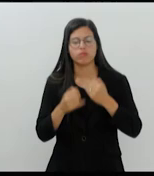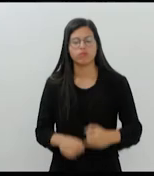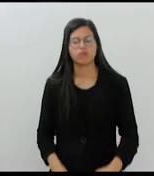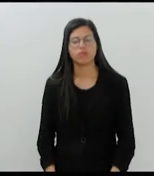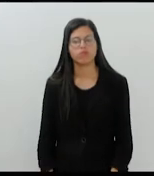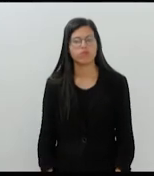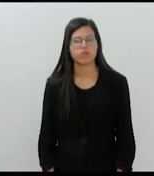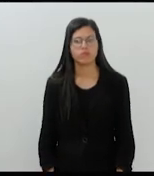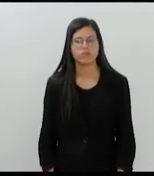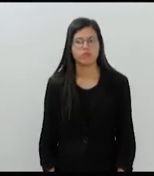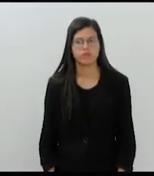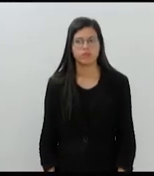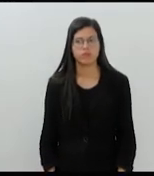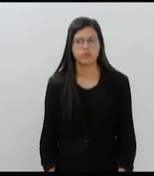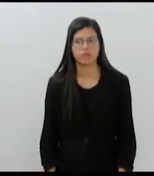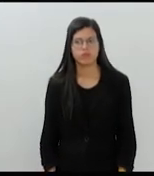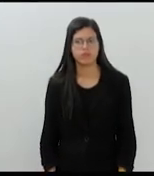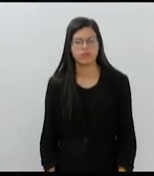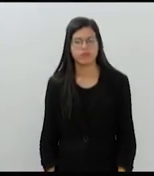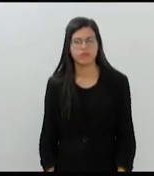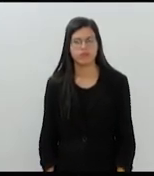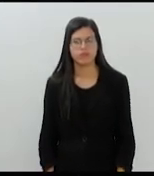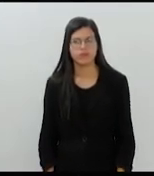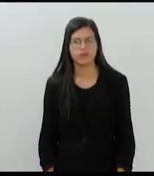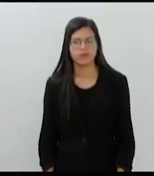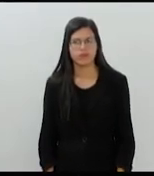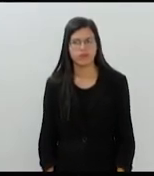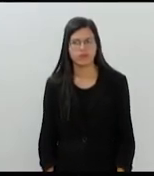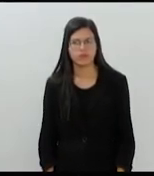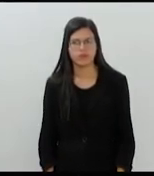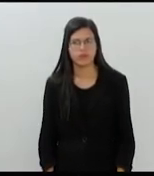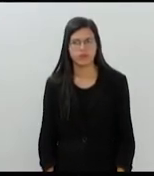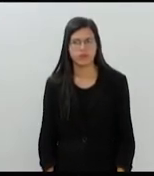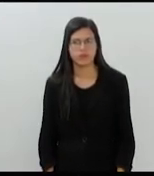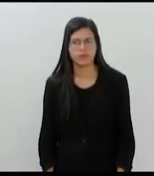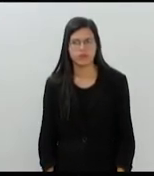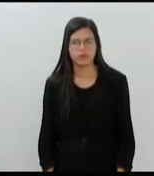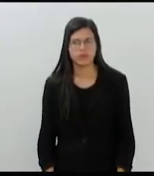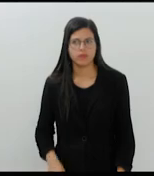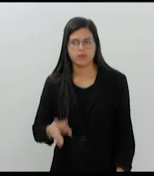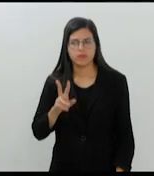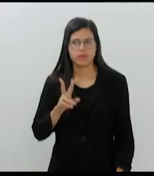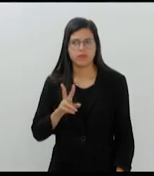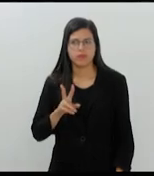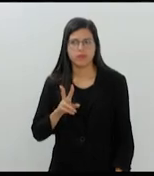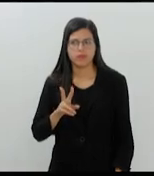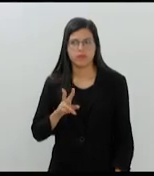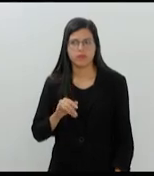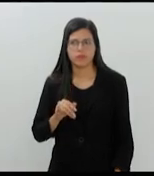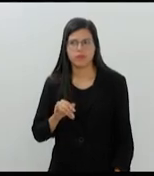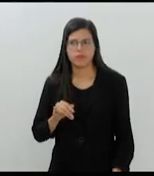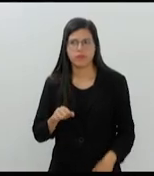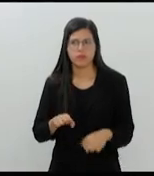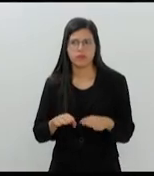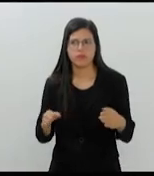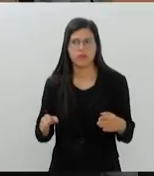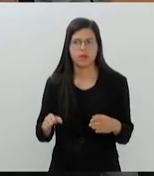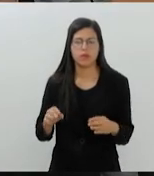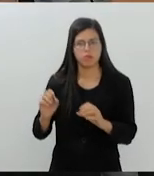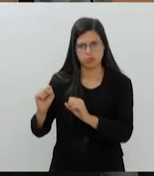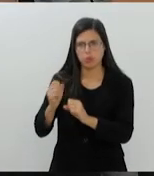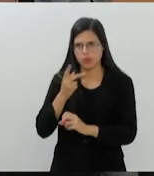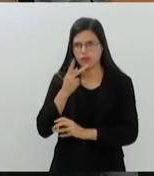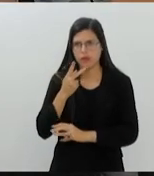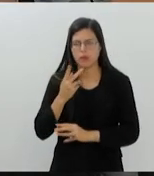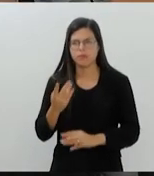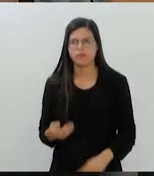evidentemente, vai à mesa, ao Rio Previdência. Deputado Luiz Paulo, uma parte. Pois não, por favor.